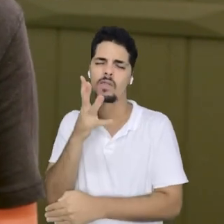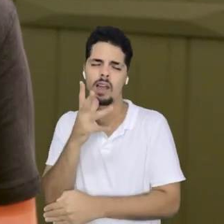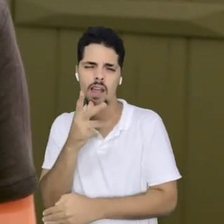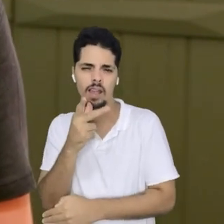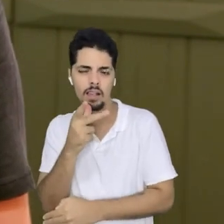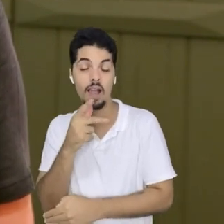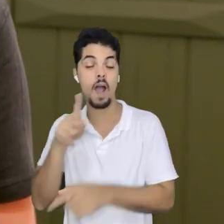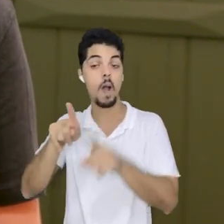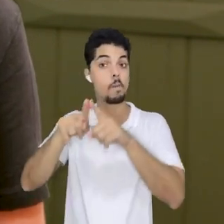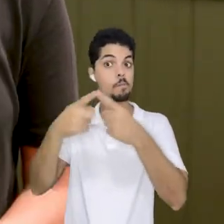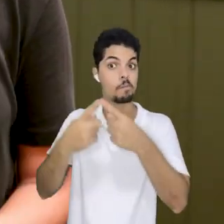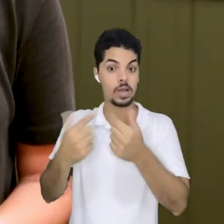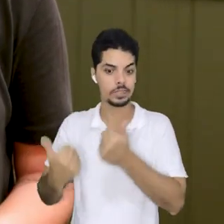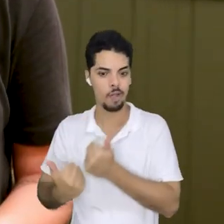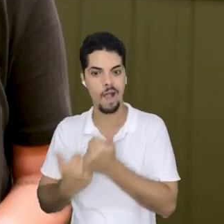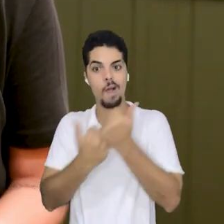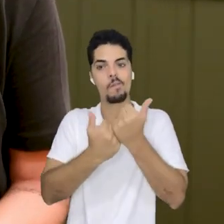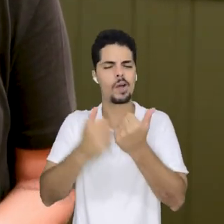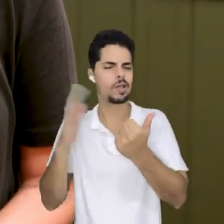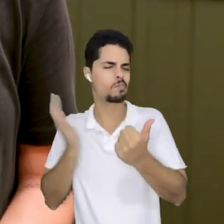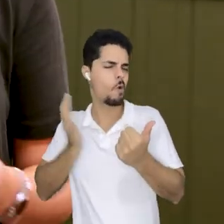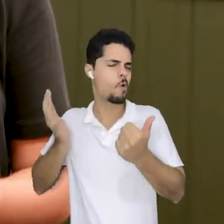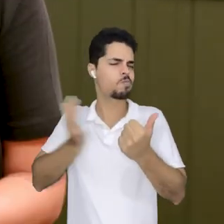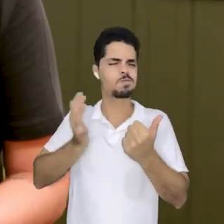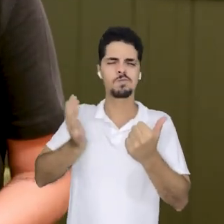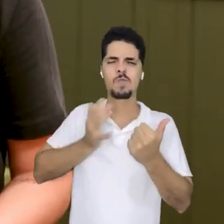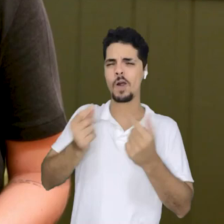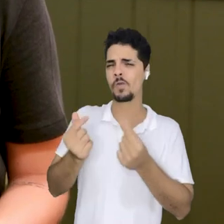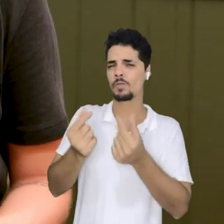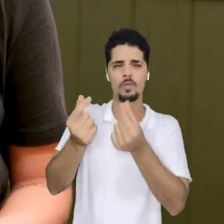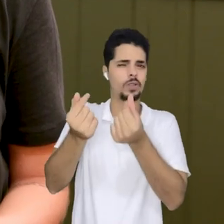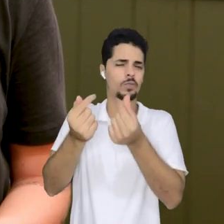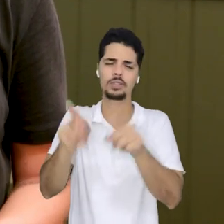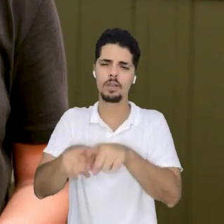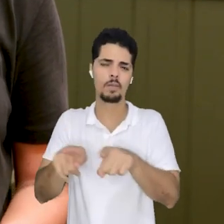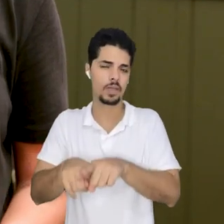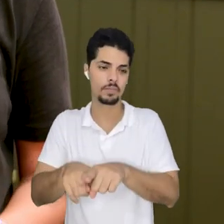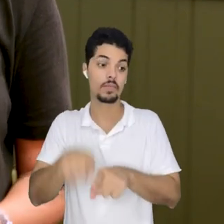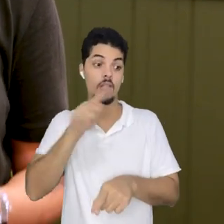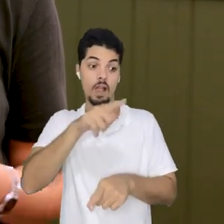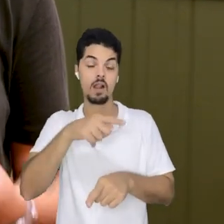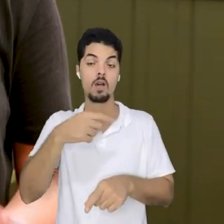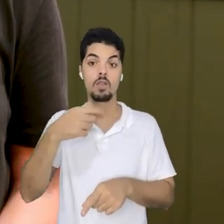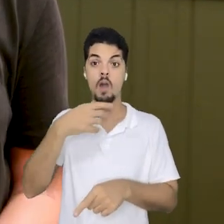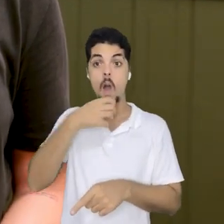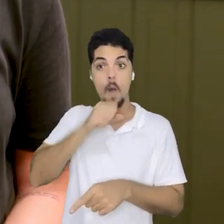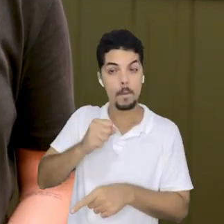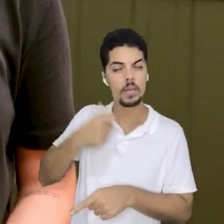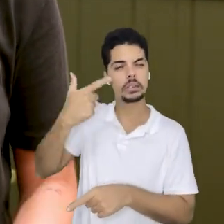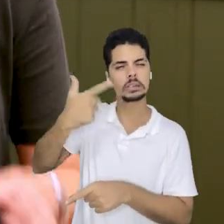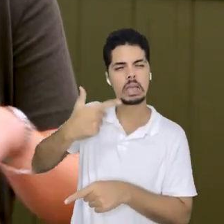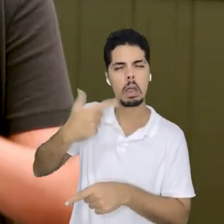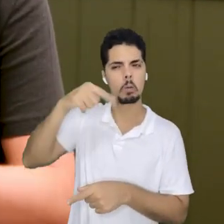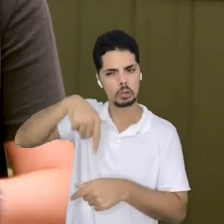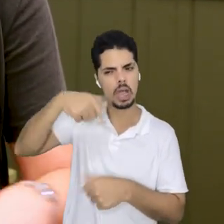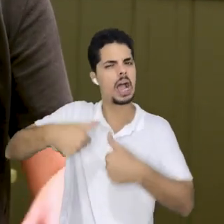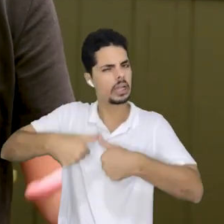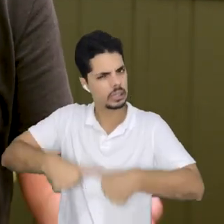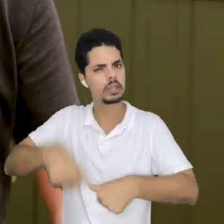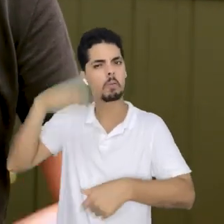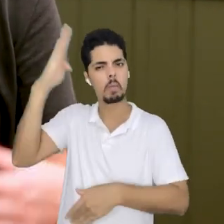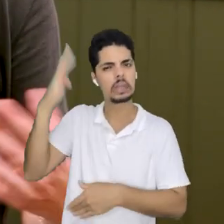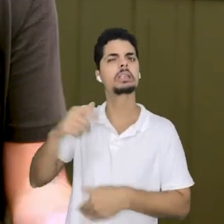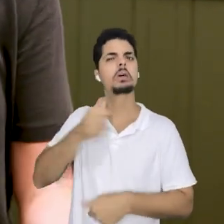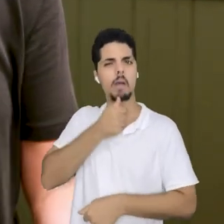por uma elite econômica. A situação era a seguinte: o Dom Pedro, ele fica aqui no Brasil, só que as elites portuguesas que